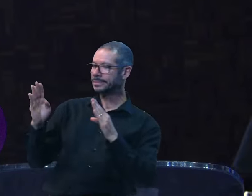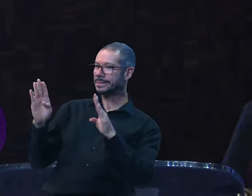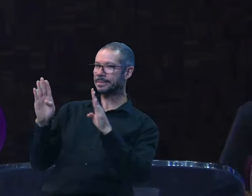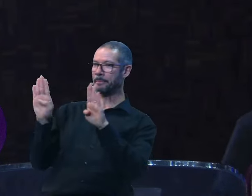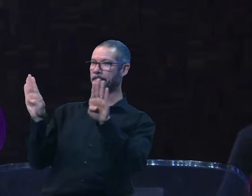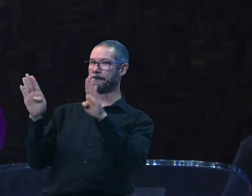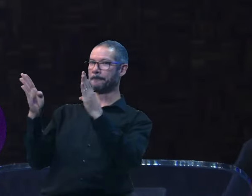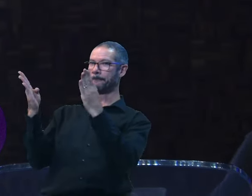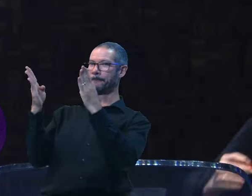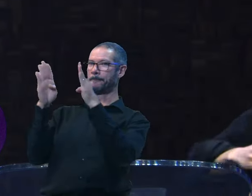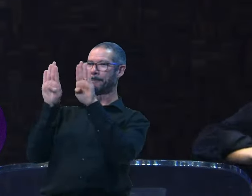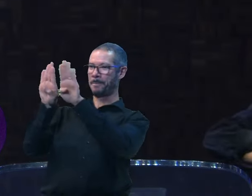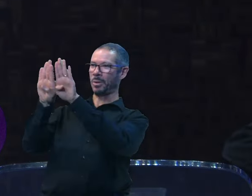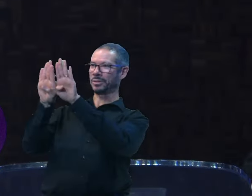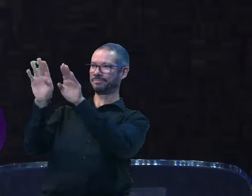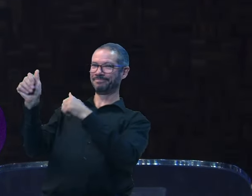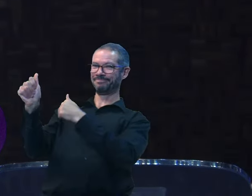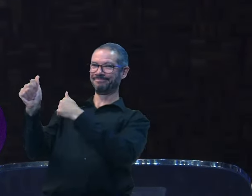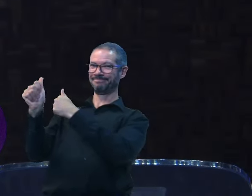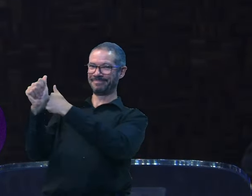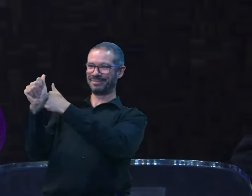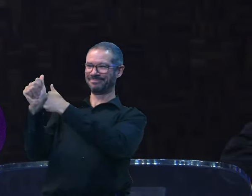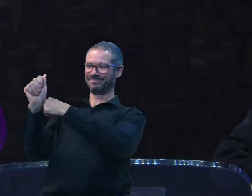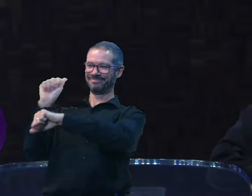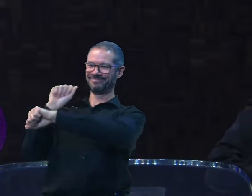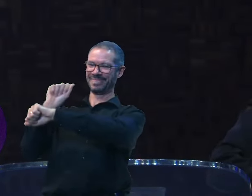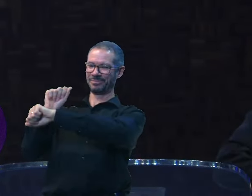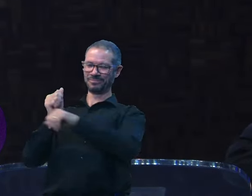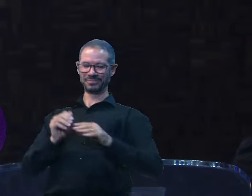esperando. Com o coração aberto.